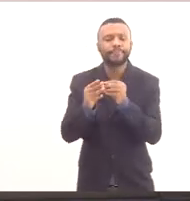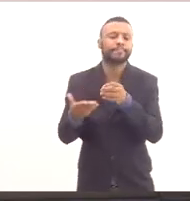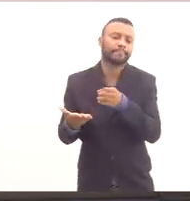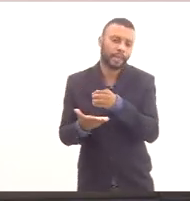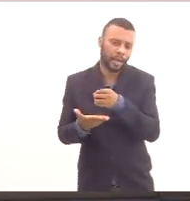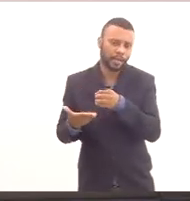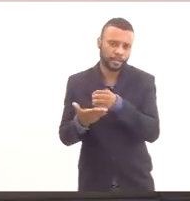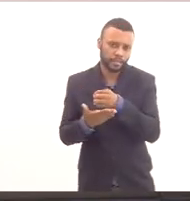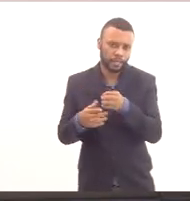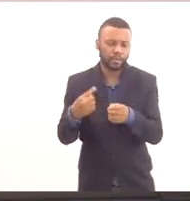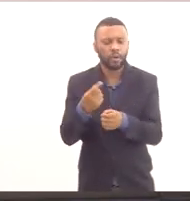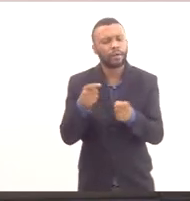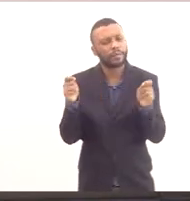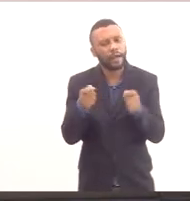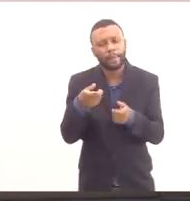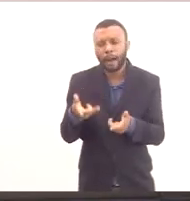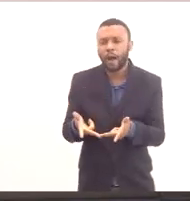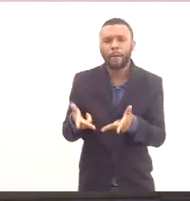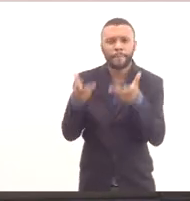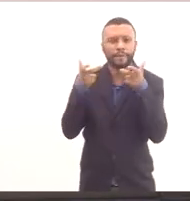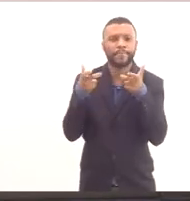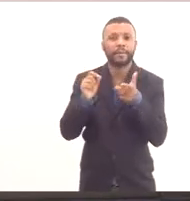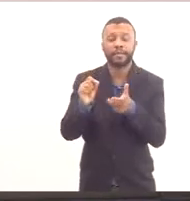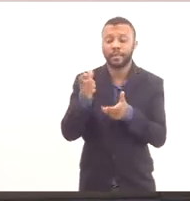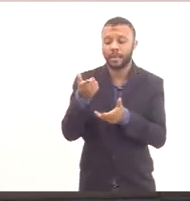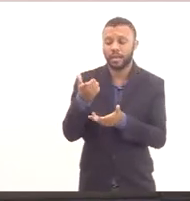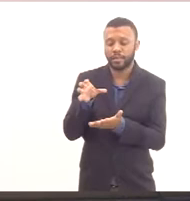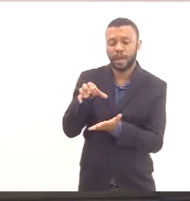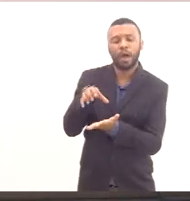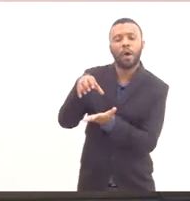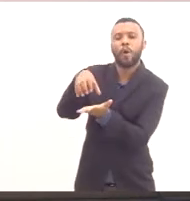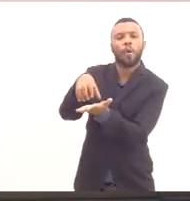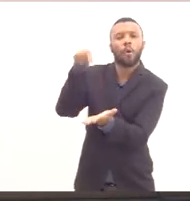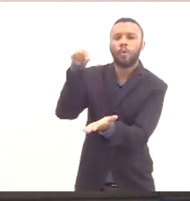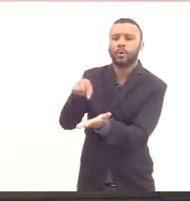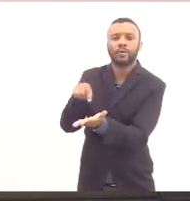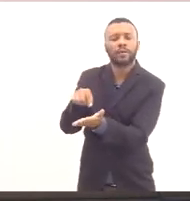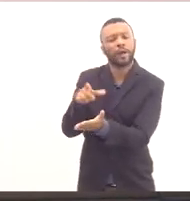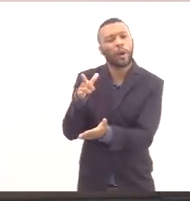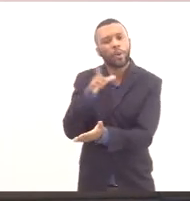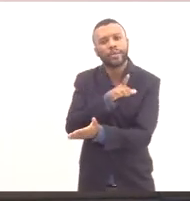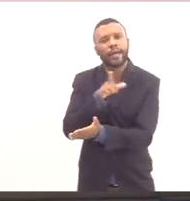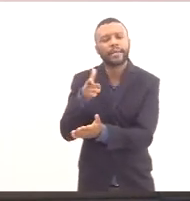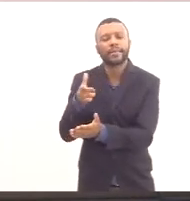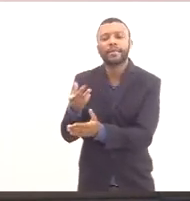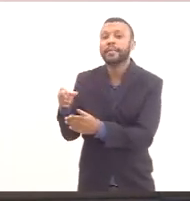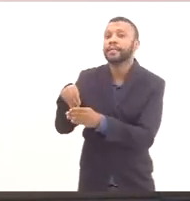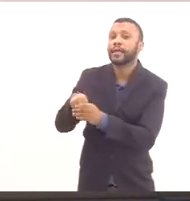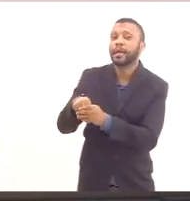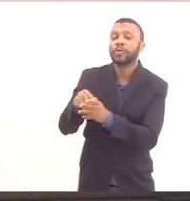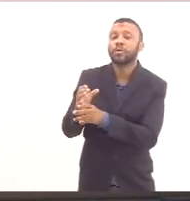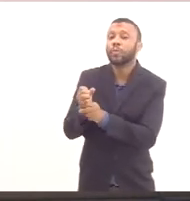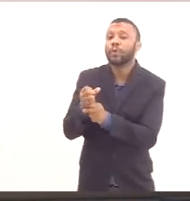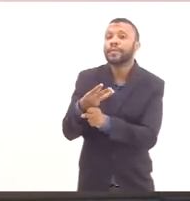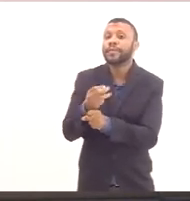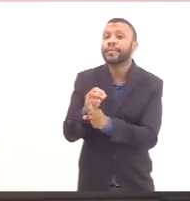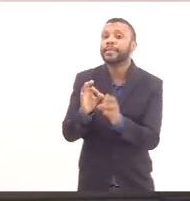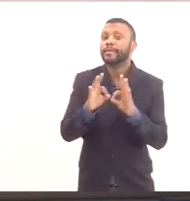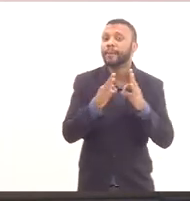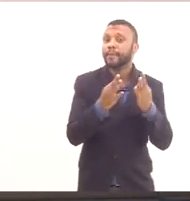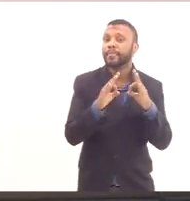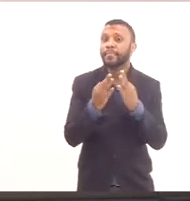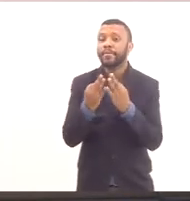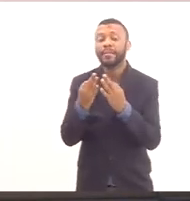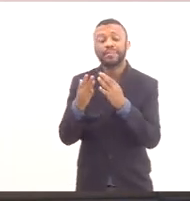nós observamos é que essa unidade ela conseguiria abrigar aproximadamente 30 famílias no